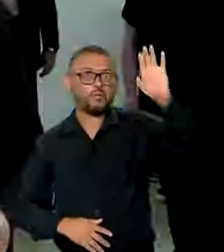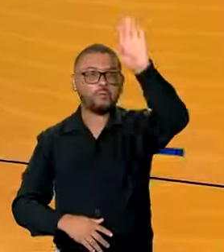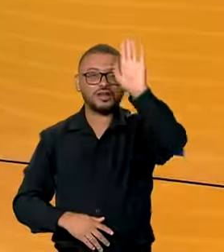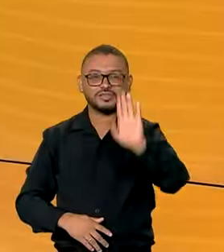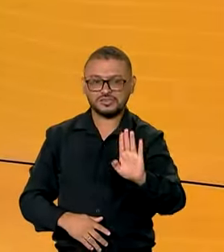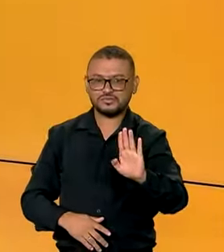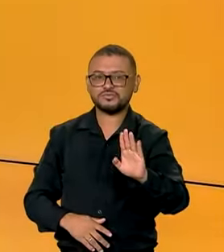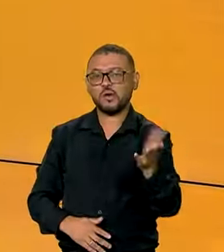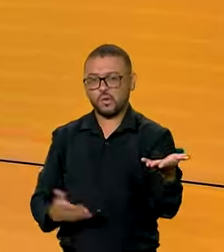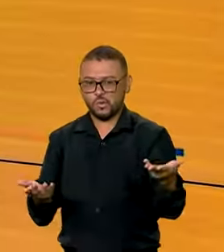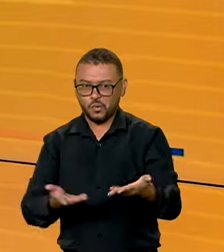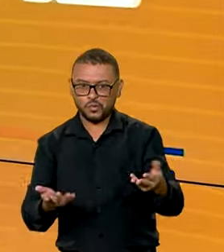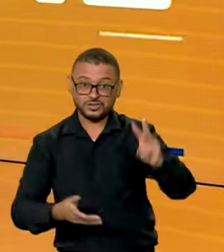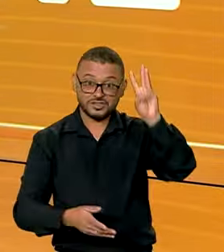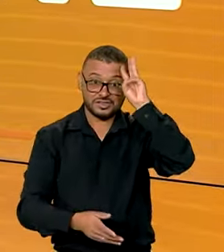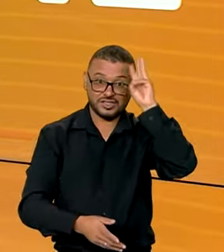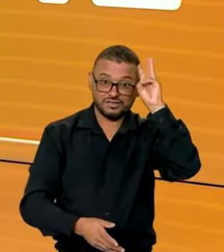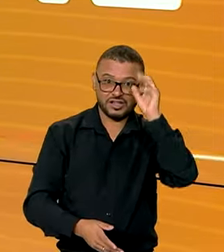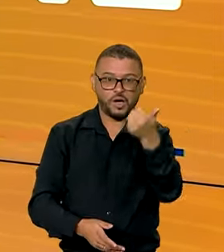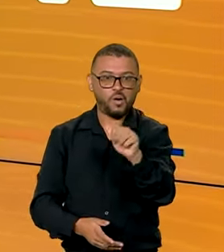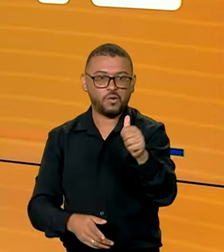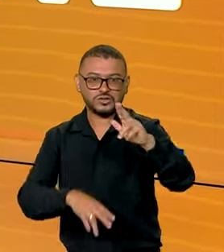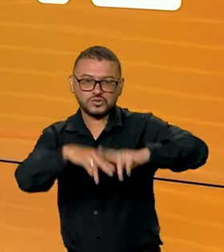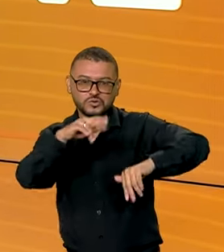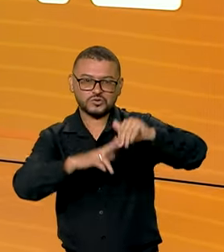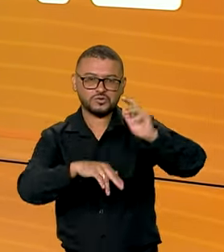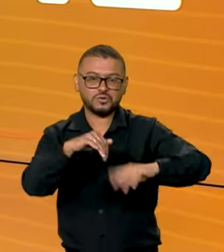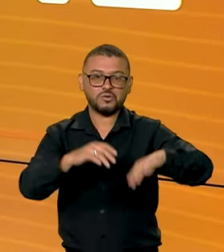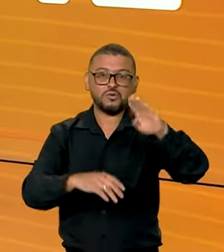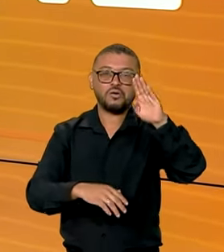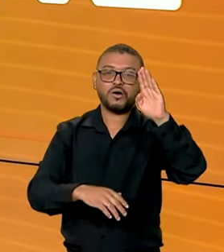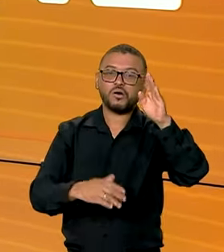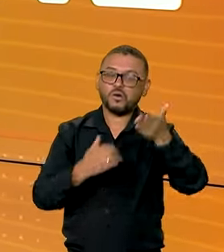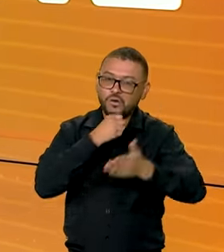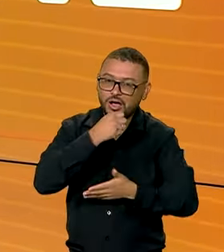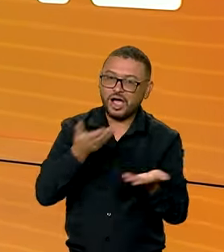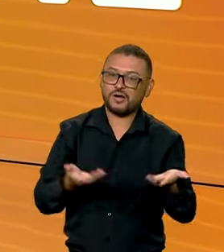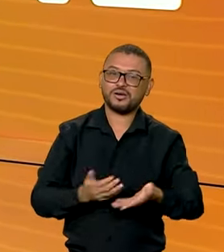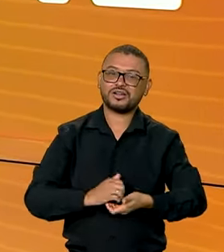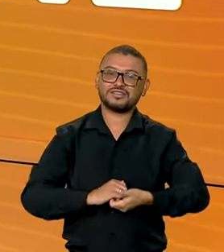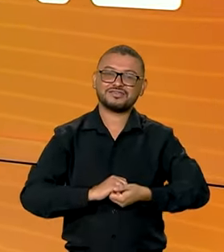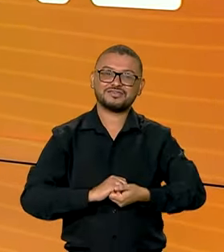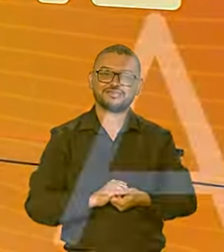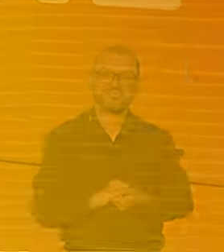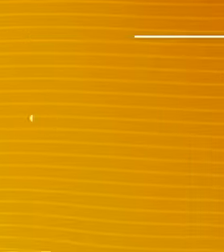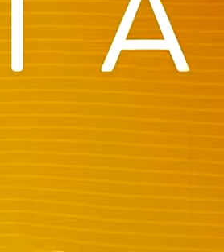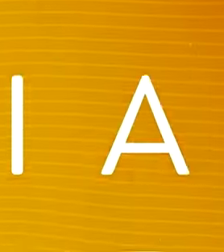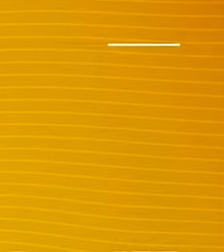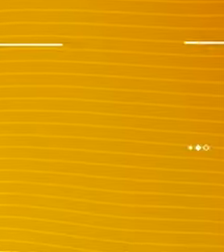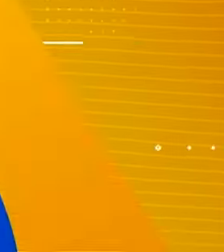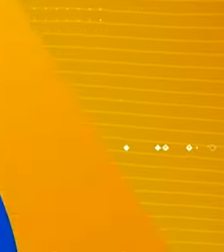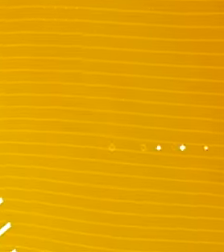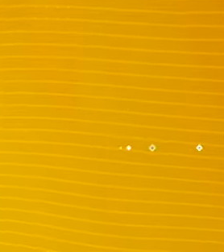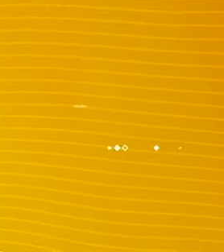país. Terça-feira, 11 de junho, o Brasil em Dia começa agora.